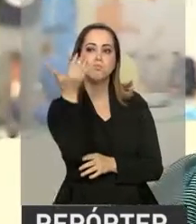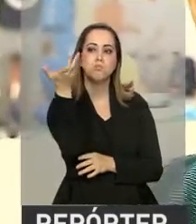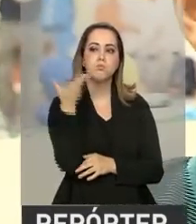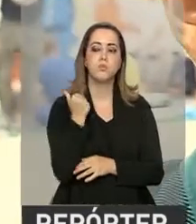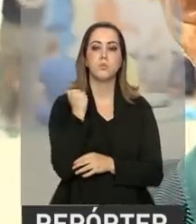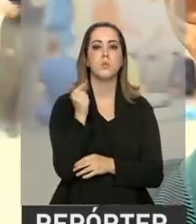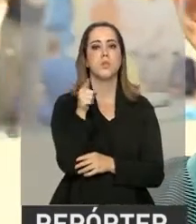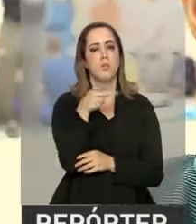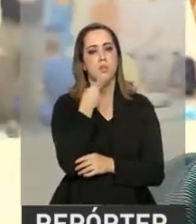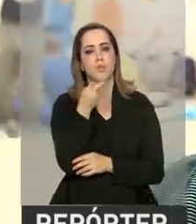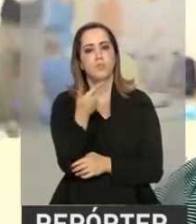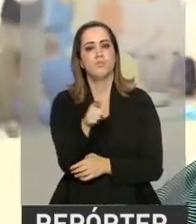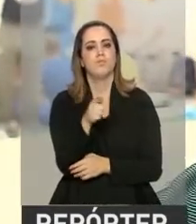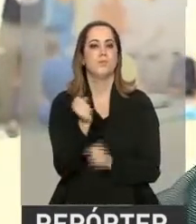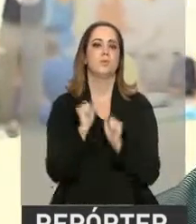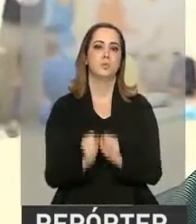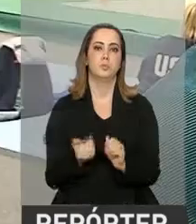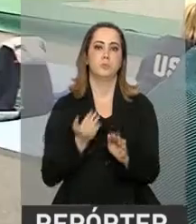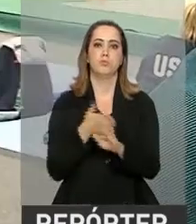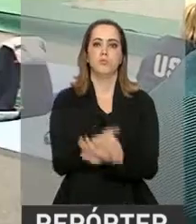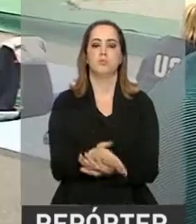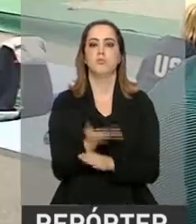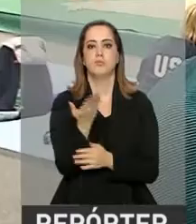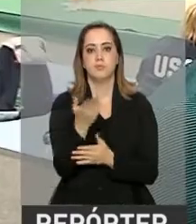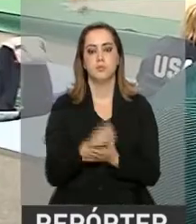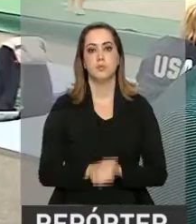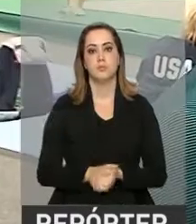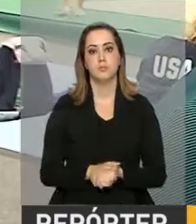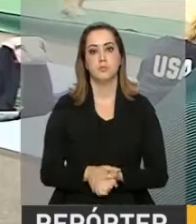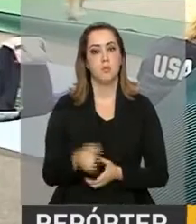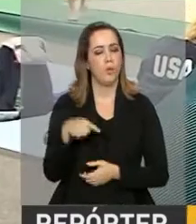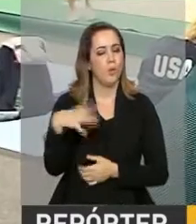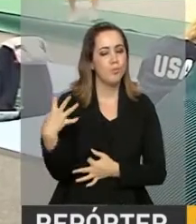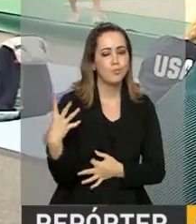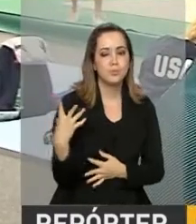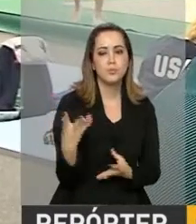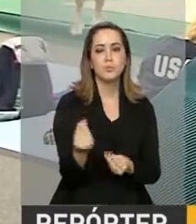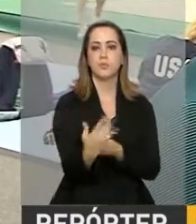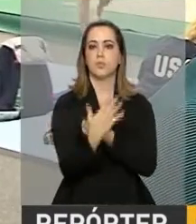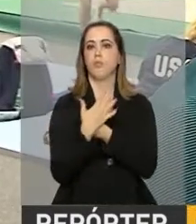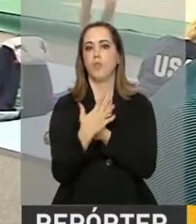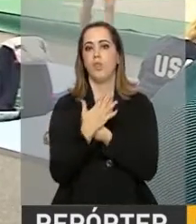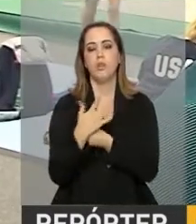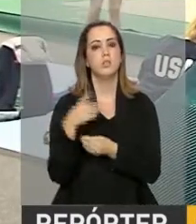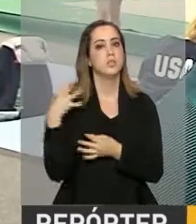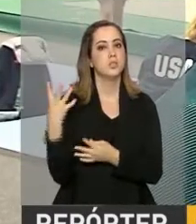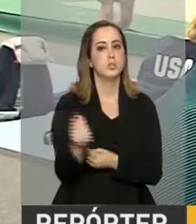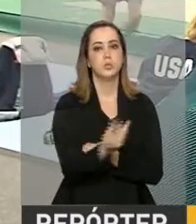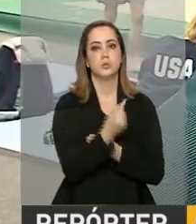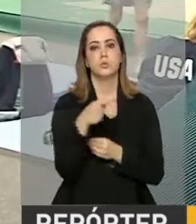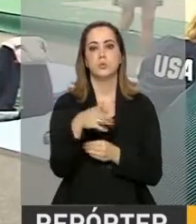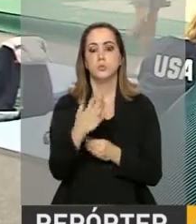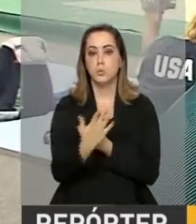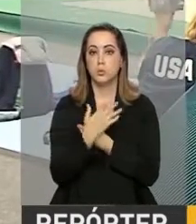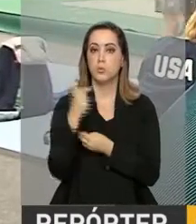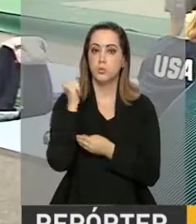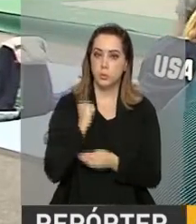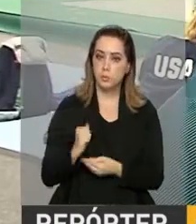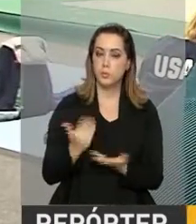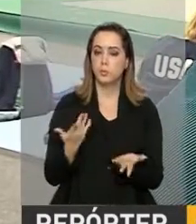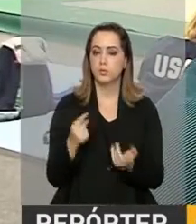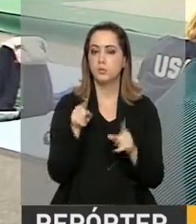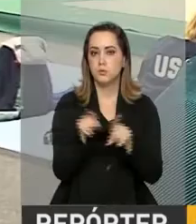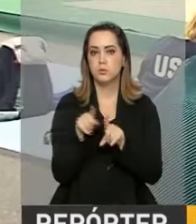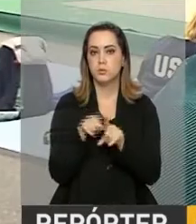ele diz, não teria ido tão longe. Isso me ajudou muito a chegar até aqui, sabe? Aquela ajuda de custo